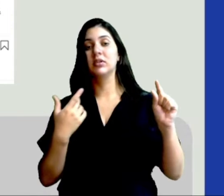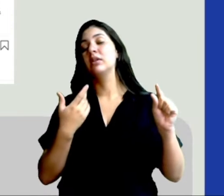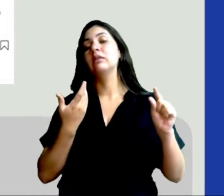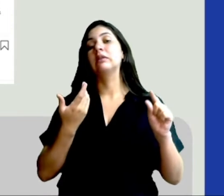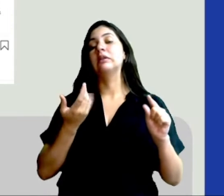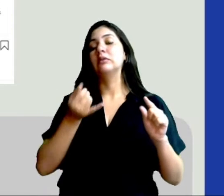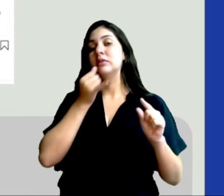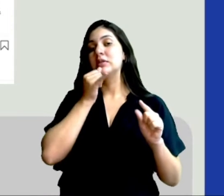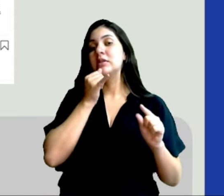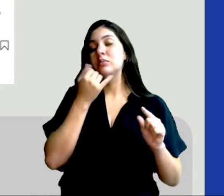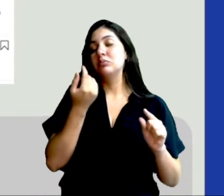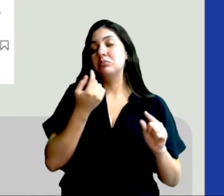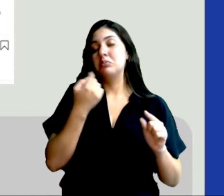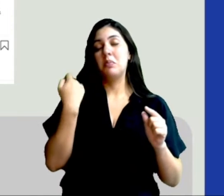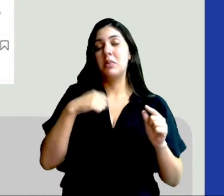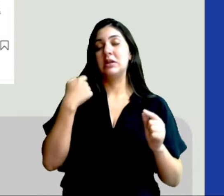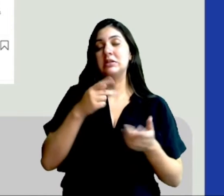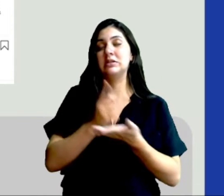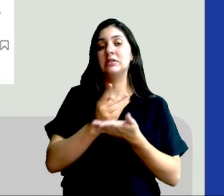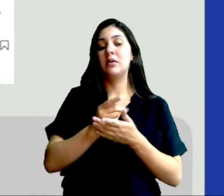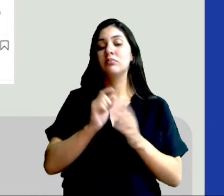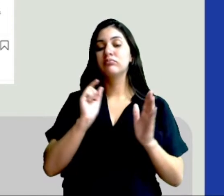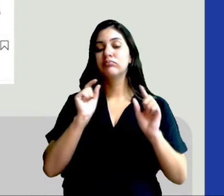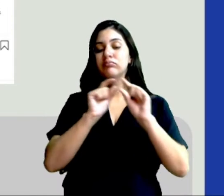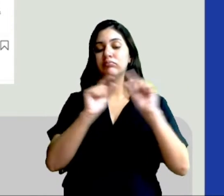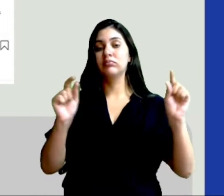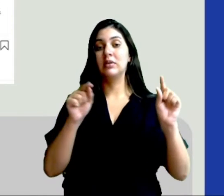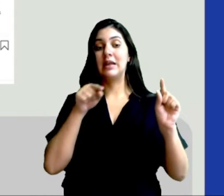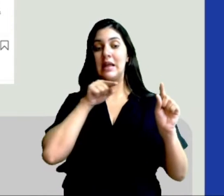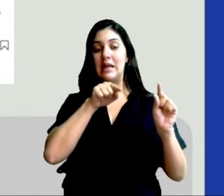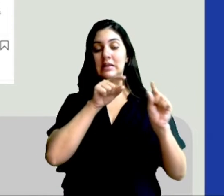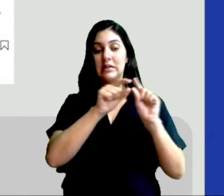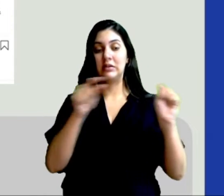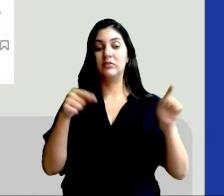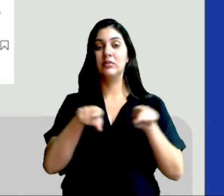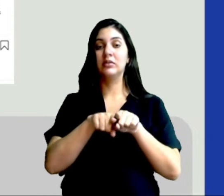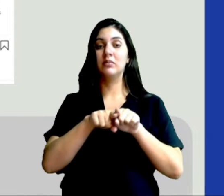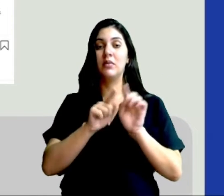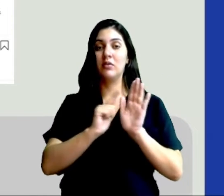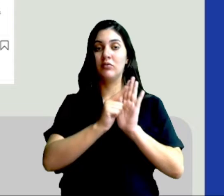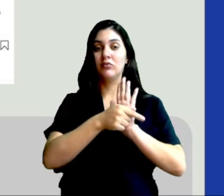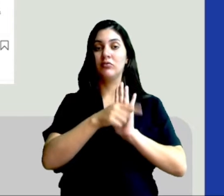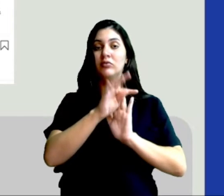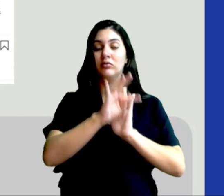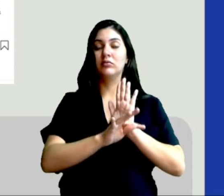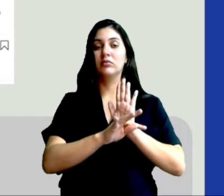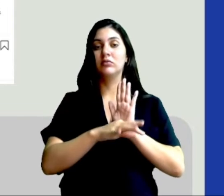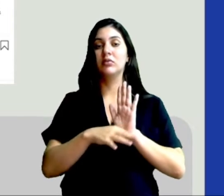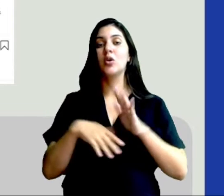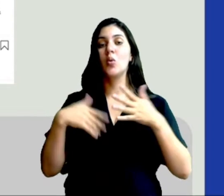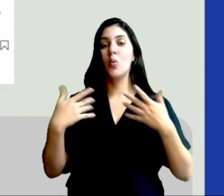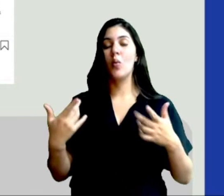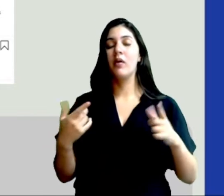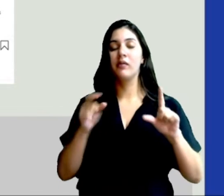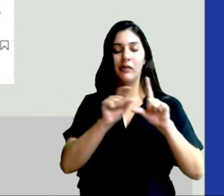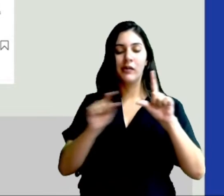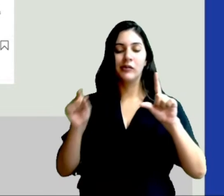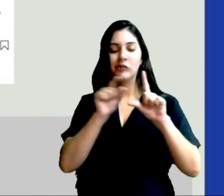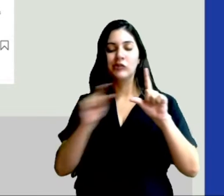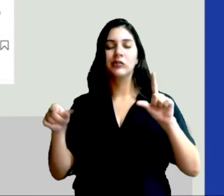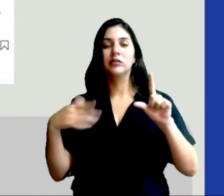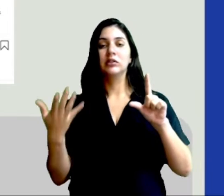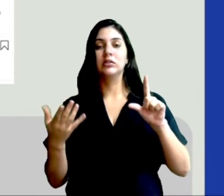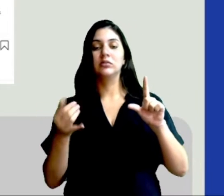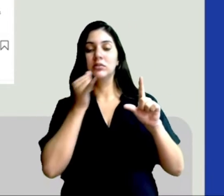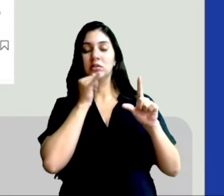nem sempre é preciso colocar, essa legenda também é um gênero textual, certo? Onde nós estamos ali